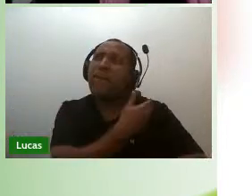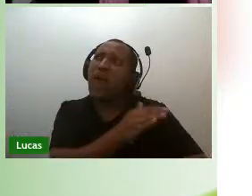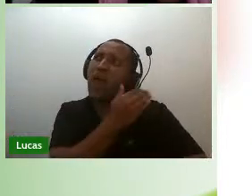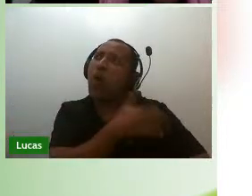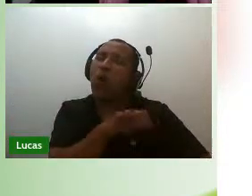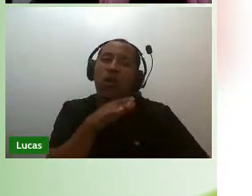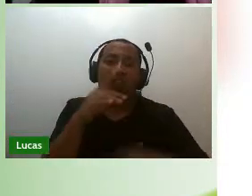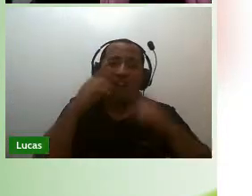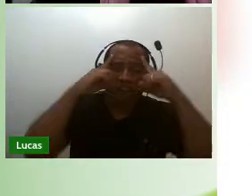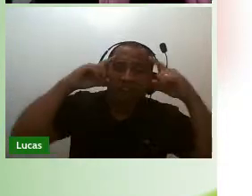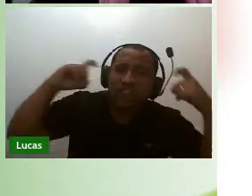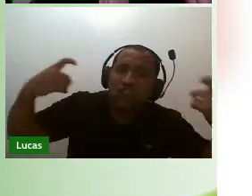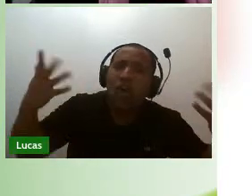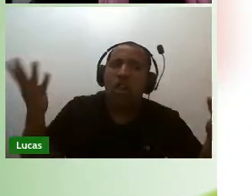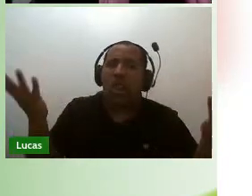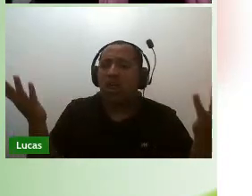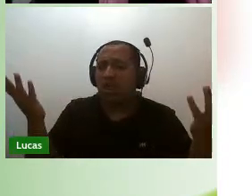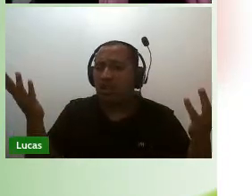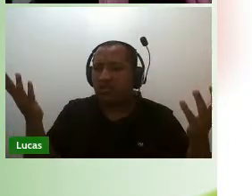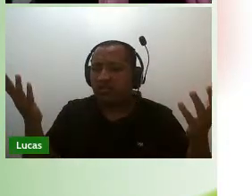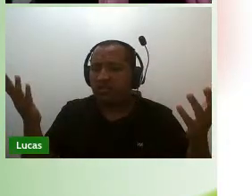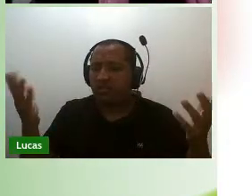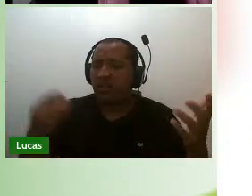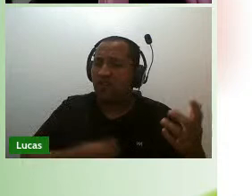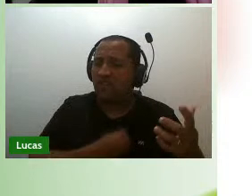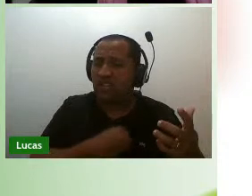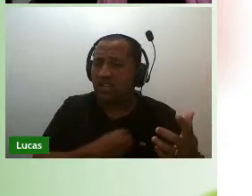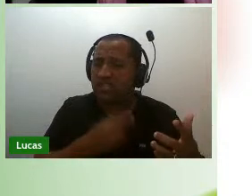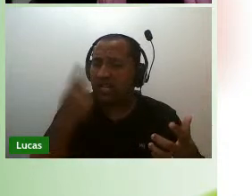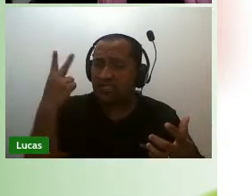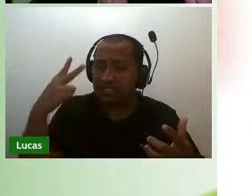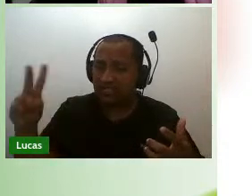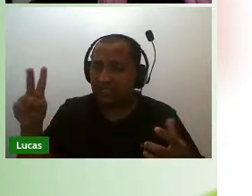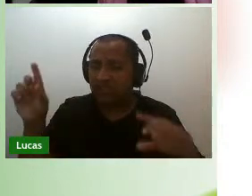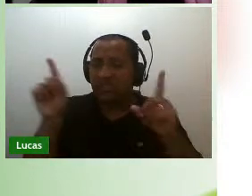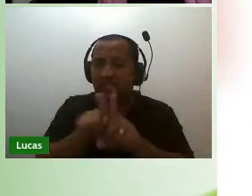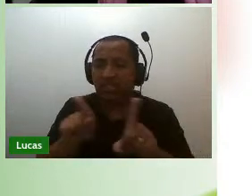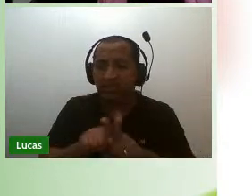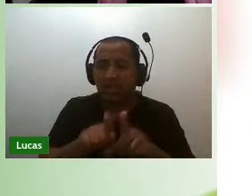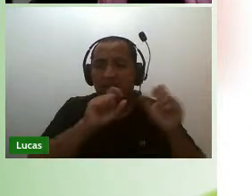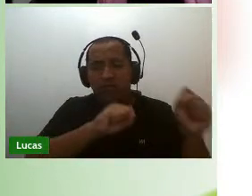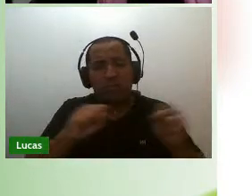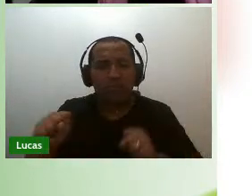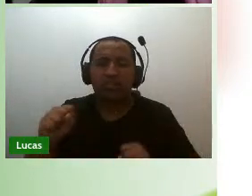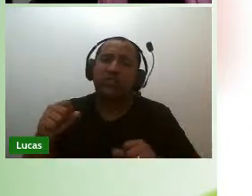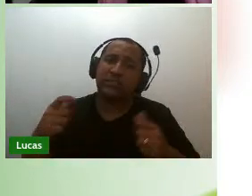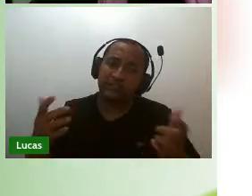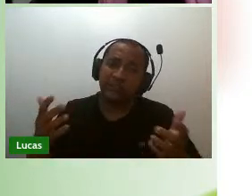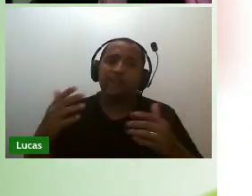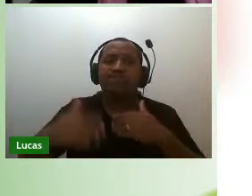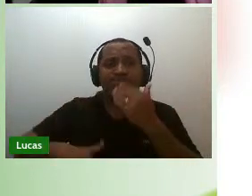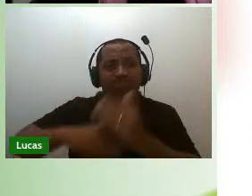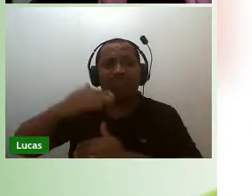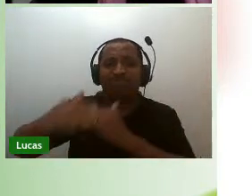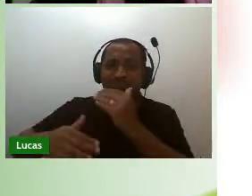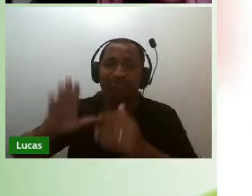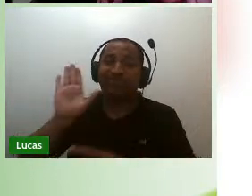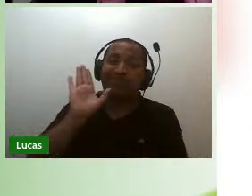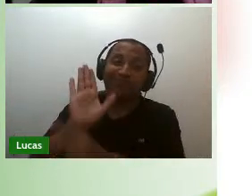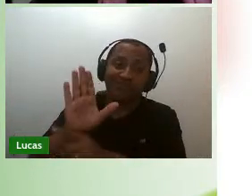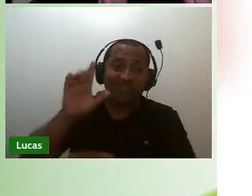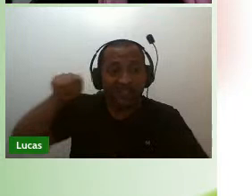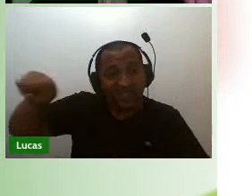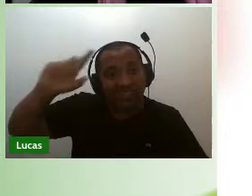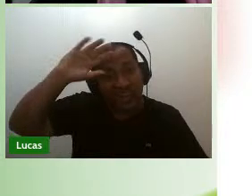né, violências que vivenciaram e que podem, em alguma medida, influenciar a capacidade dele